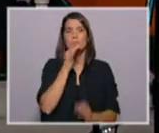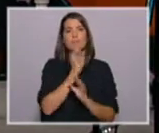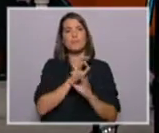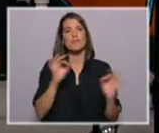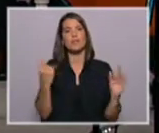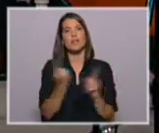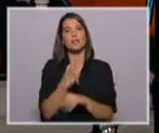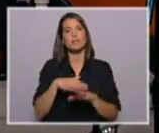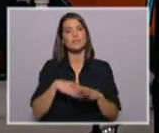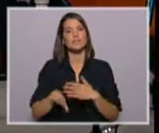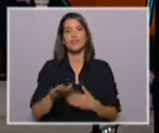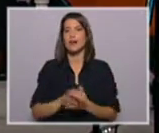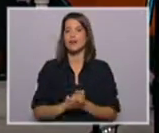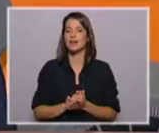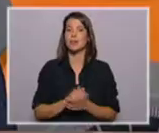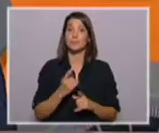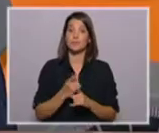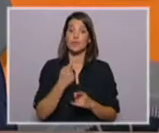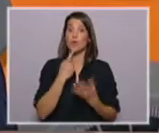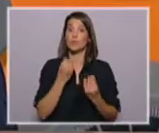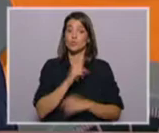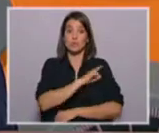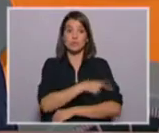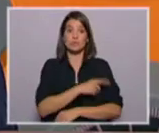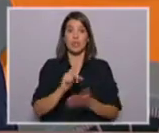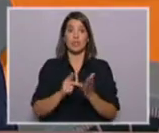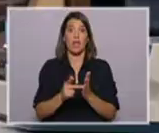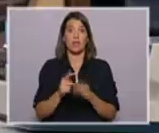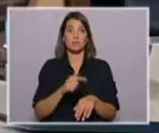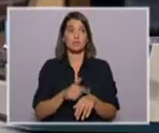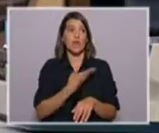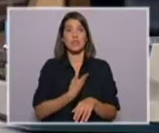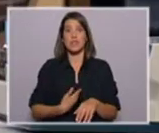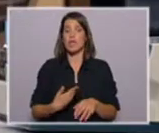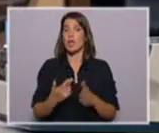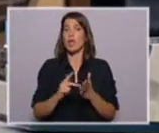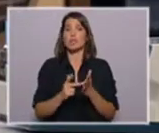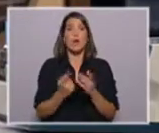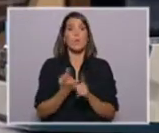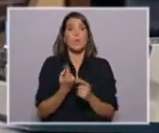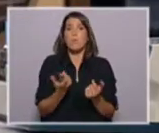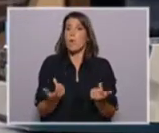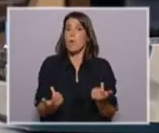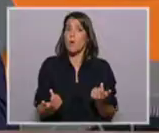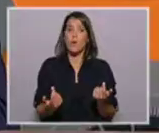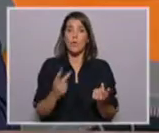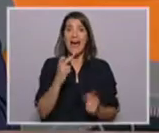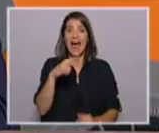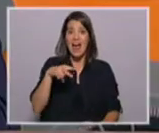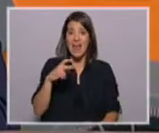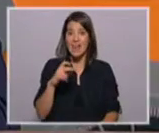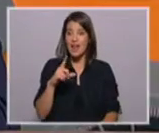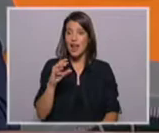Porque muito para além das potencialidades técnicas da época. Basta dizer isto. Eu diria isto, não é? Porque ainda era tudo analógico, não é?